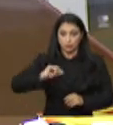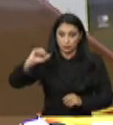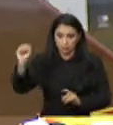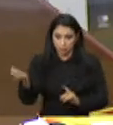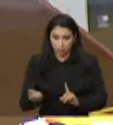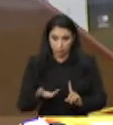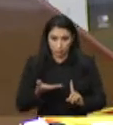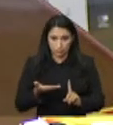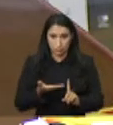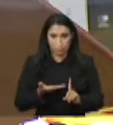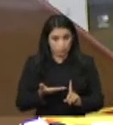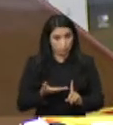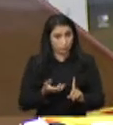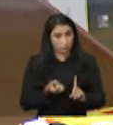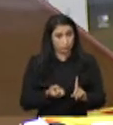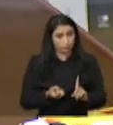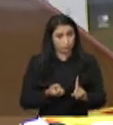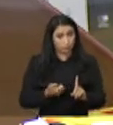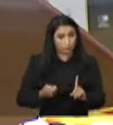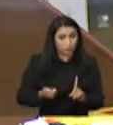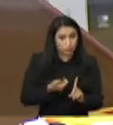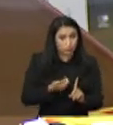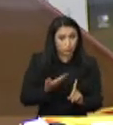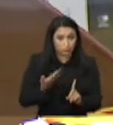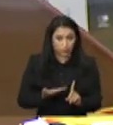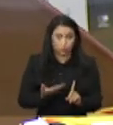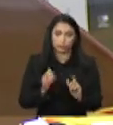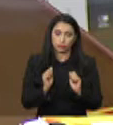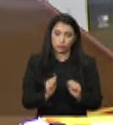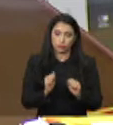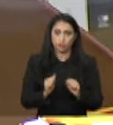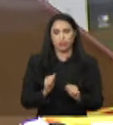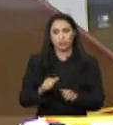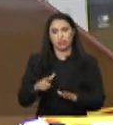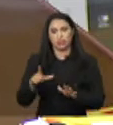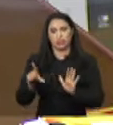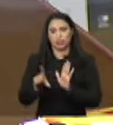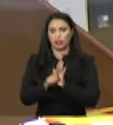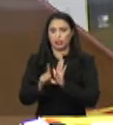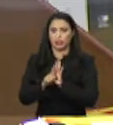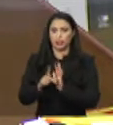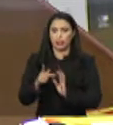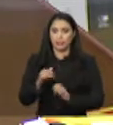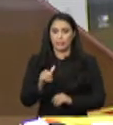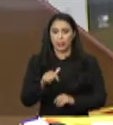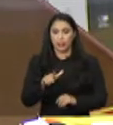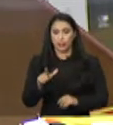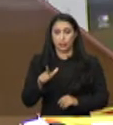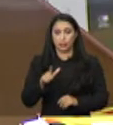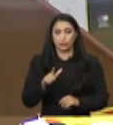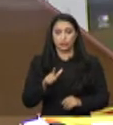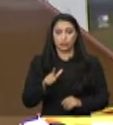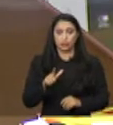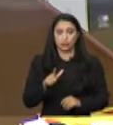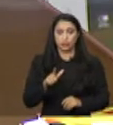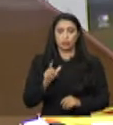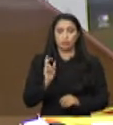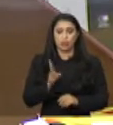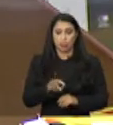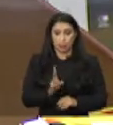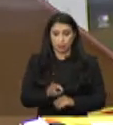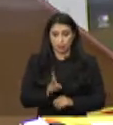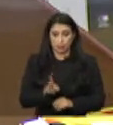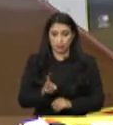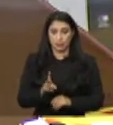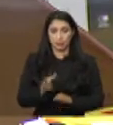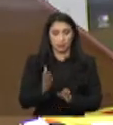o réu certo pode-se argumentar que a referência a lei penal não foi casual e quer mesmo